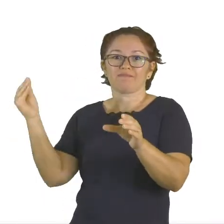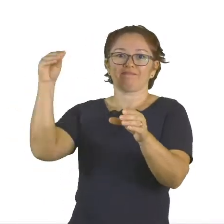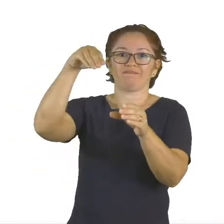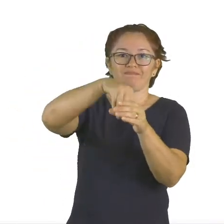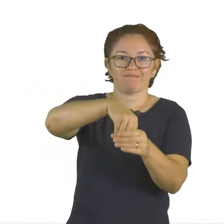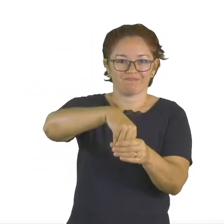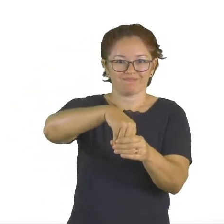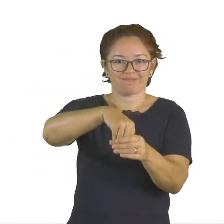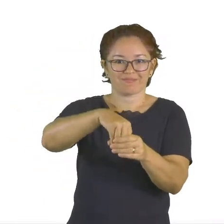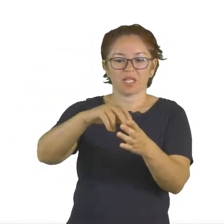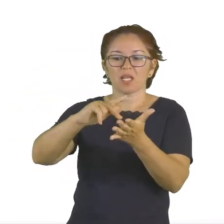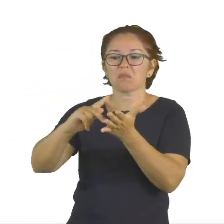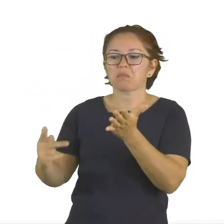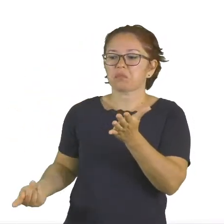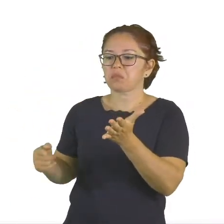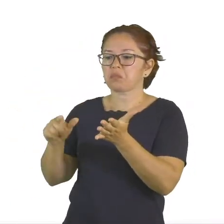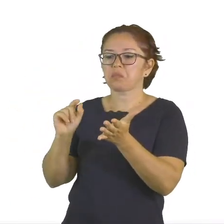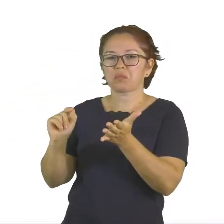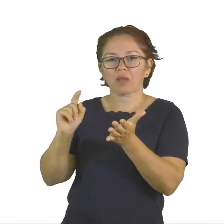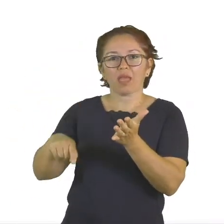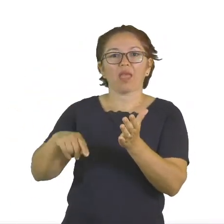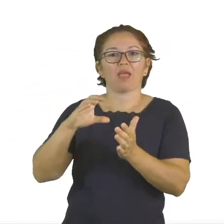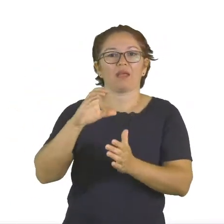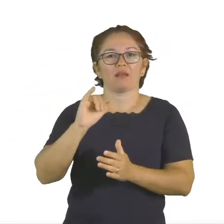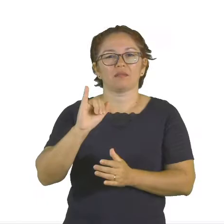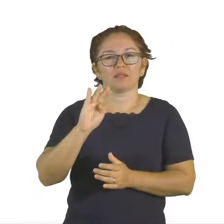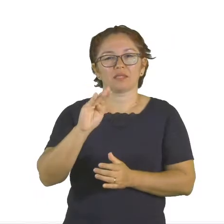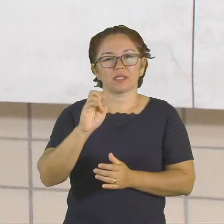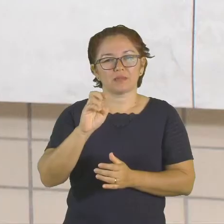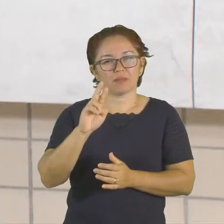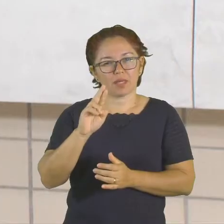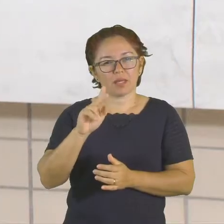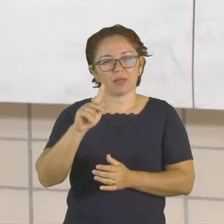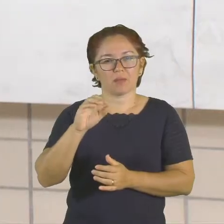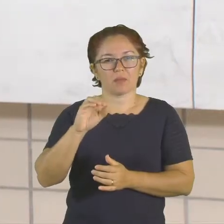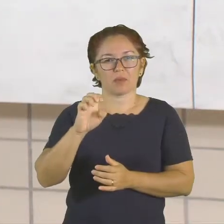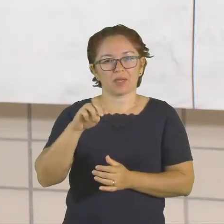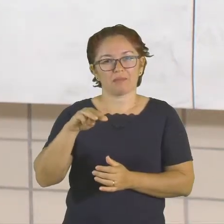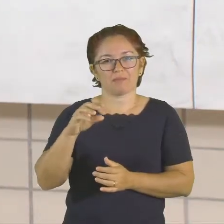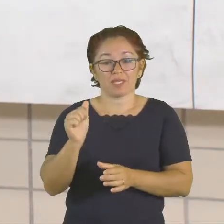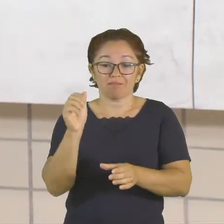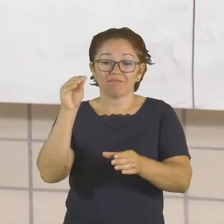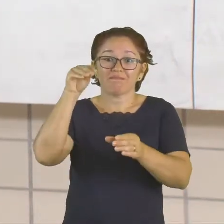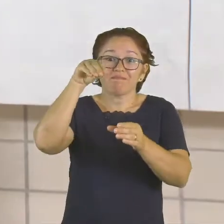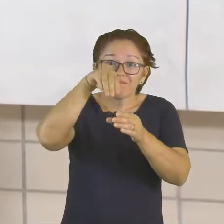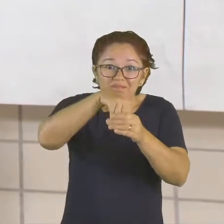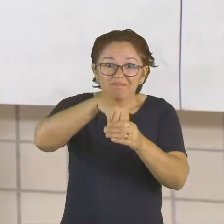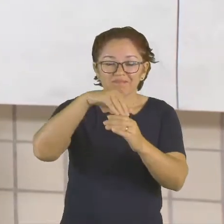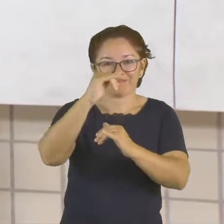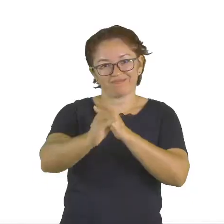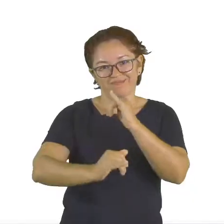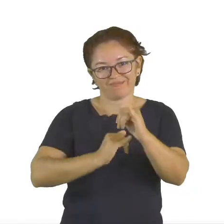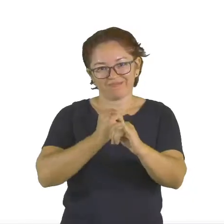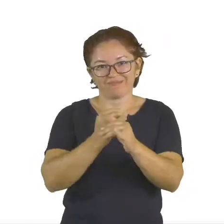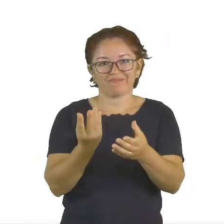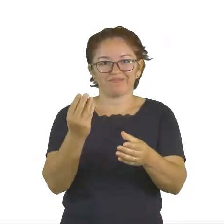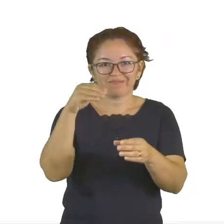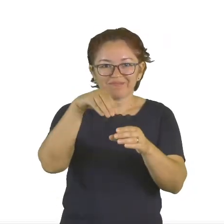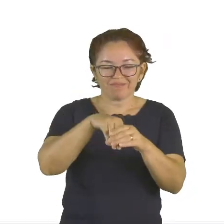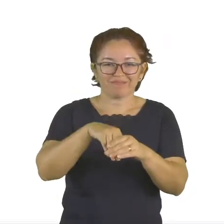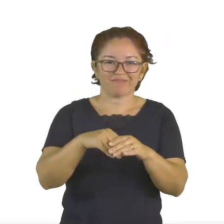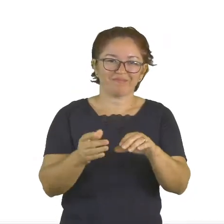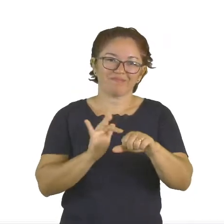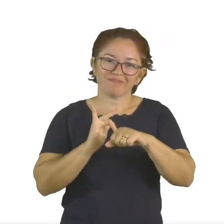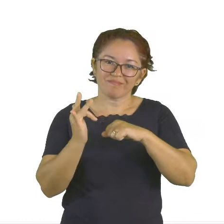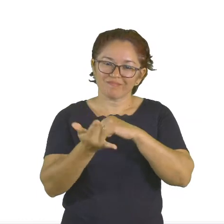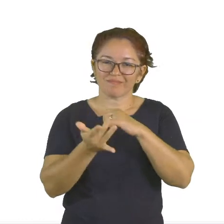que nós fazemos tudo agora com auxílio da tecnologia. Então, cyberpoema. Cyberpoemas são